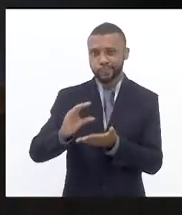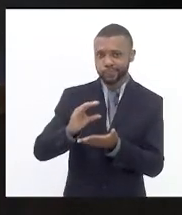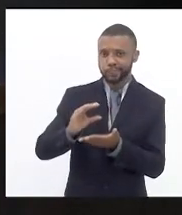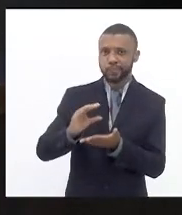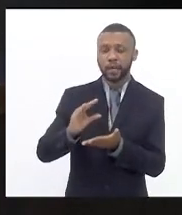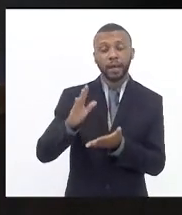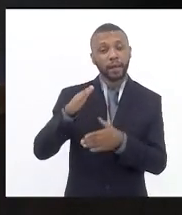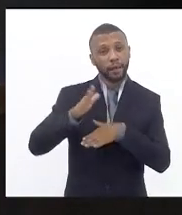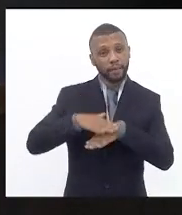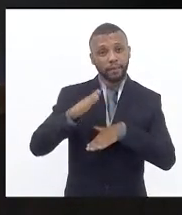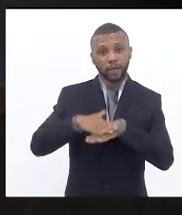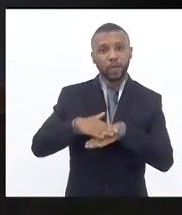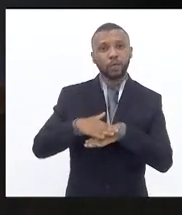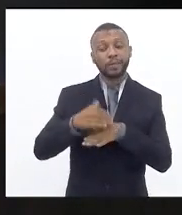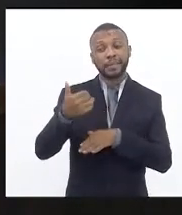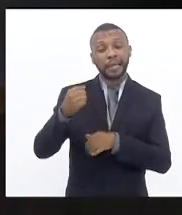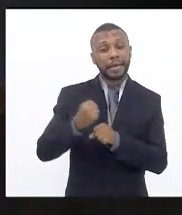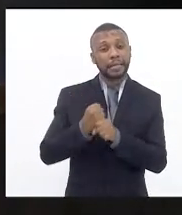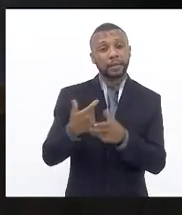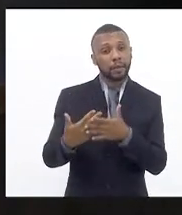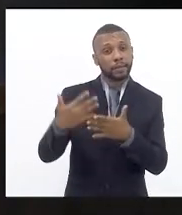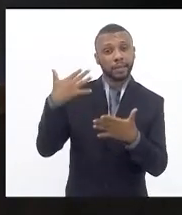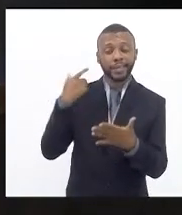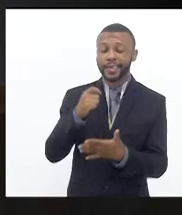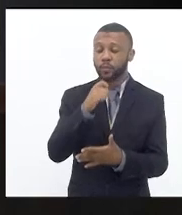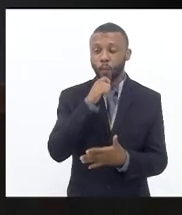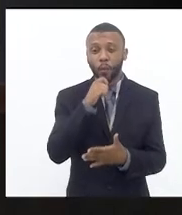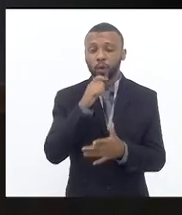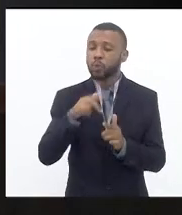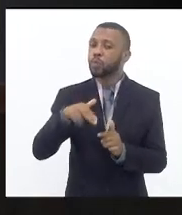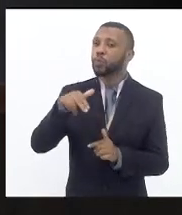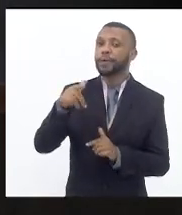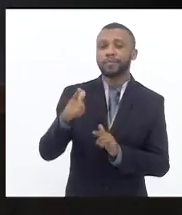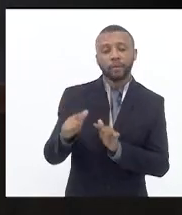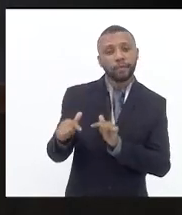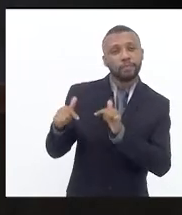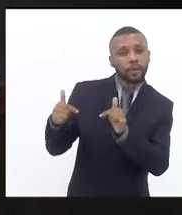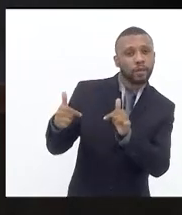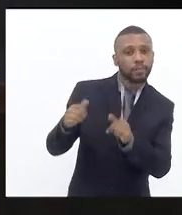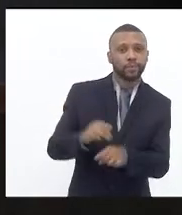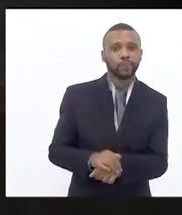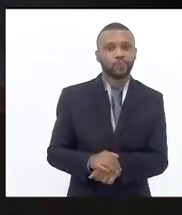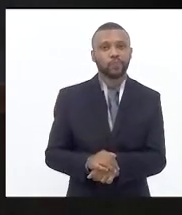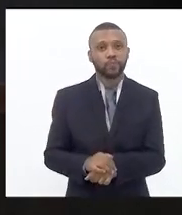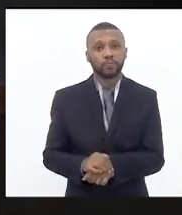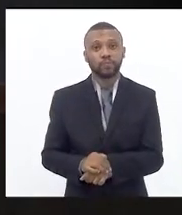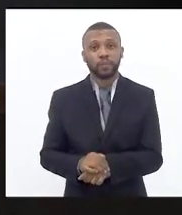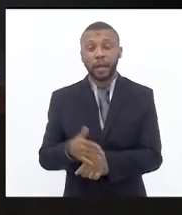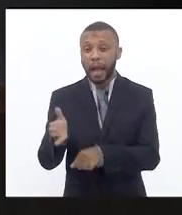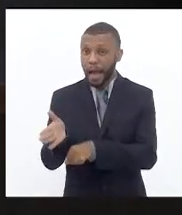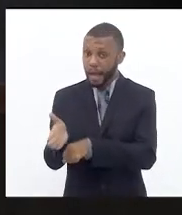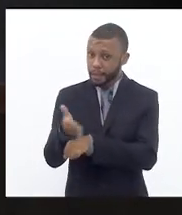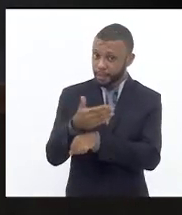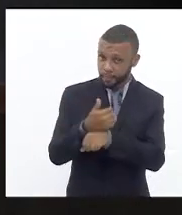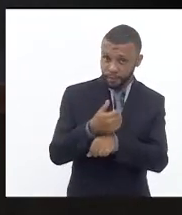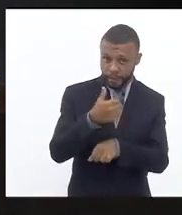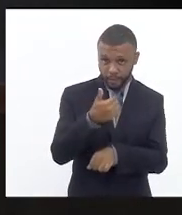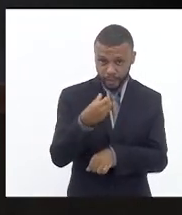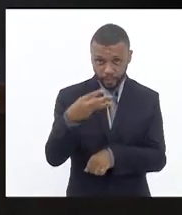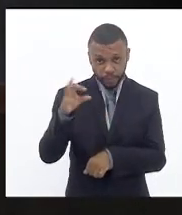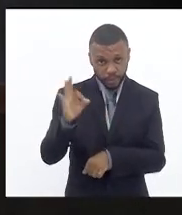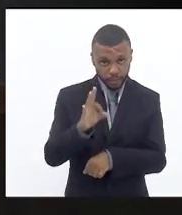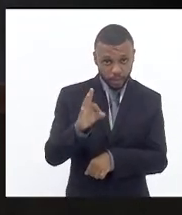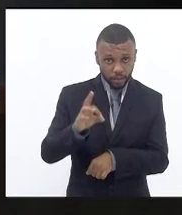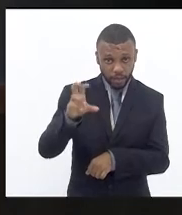fazer o que não foi feito há dez anos aqui O que foi a antecipação do 13º de